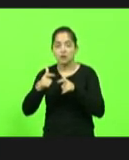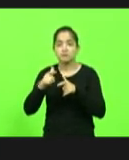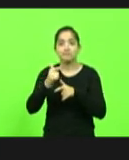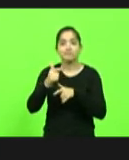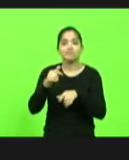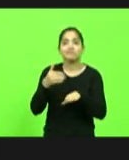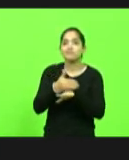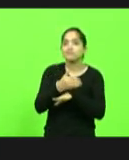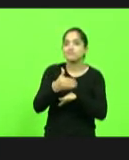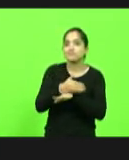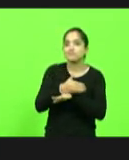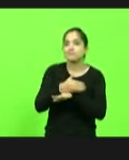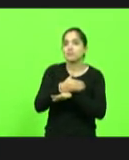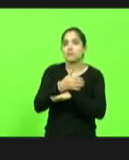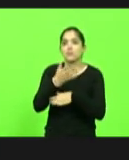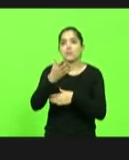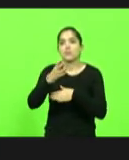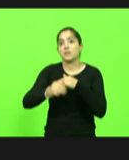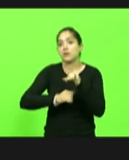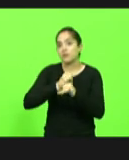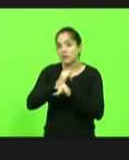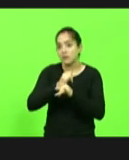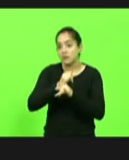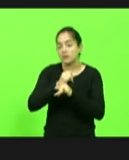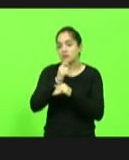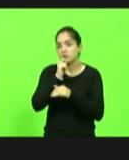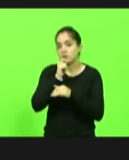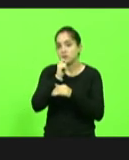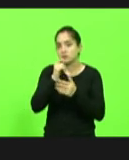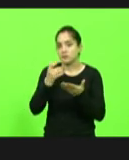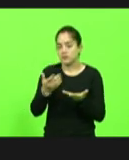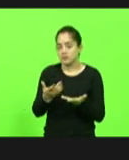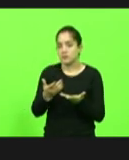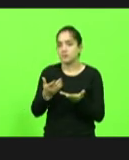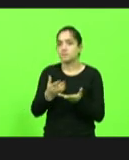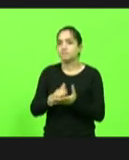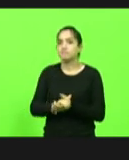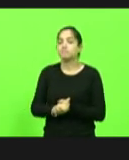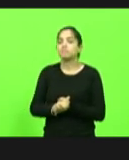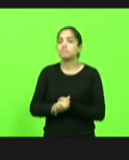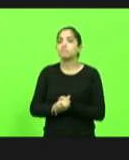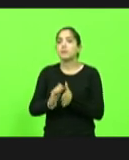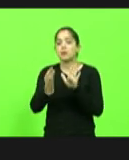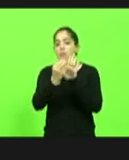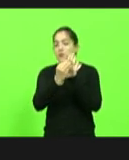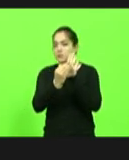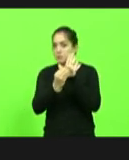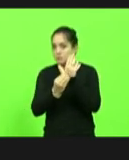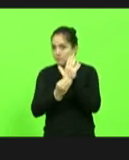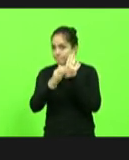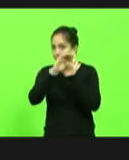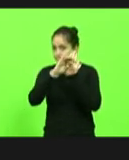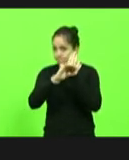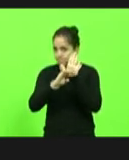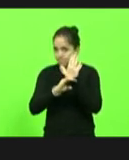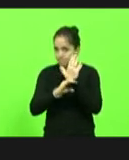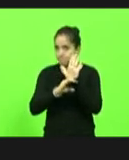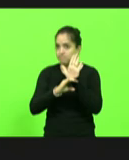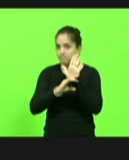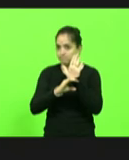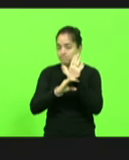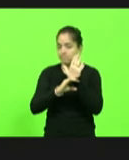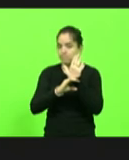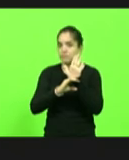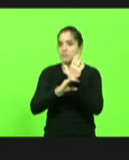à internet, que isso conste dentro da pauta do COEGEMAS, da